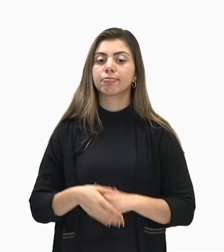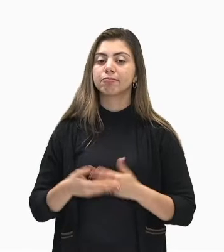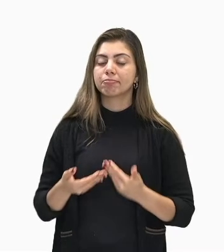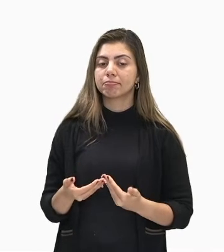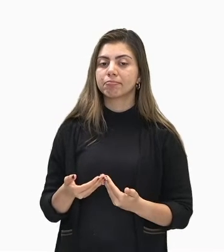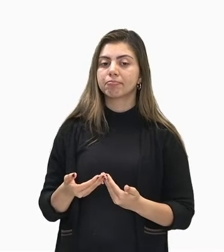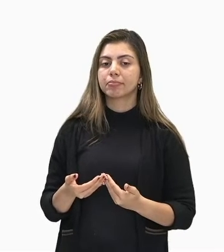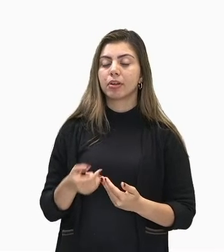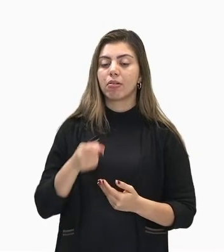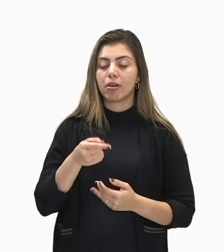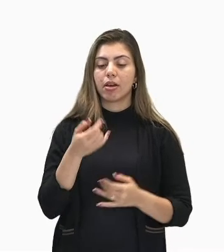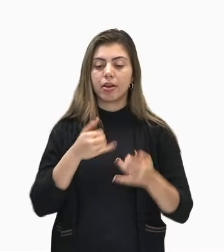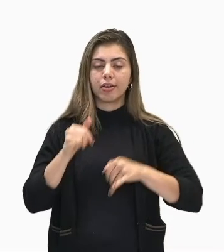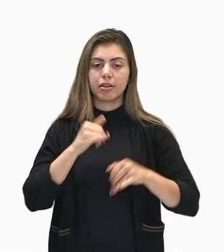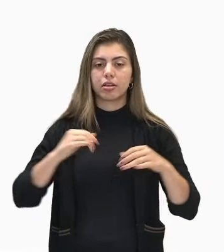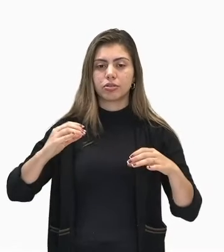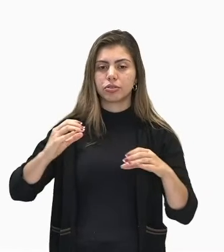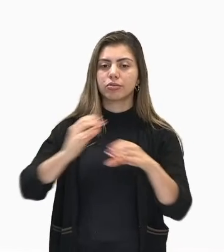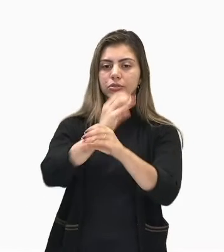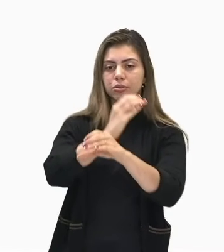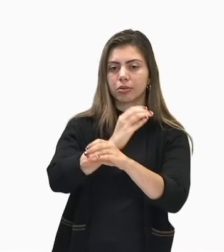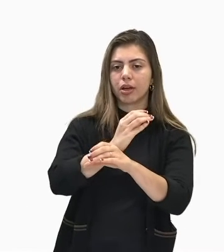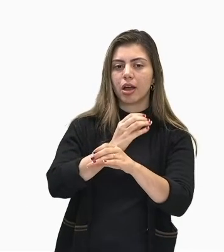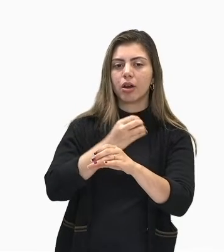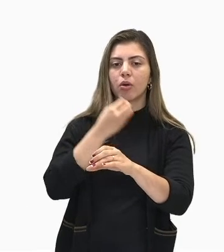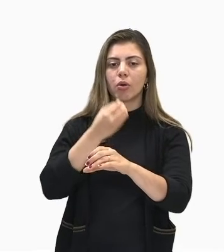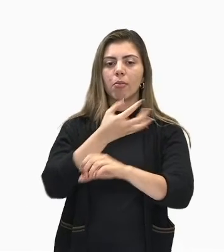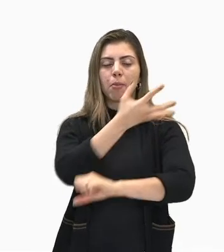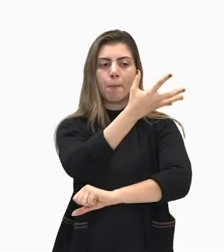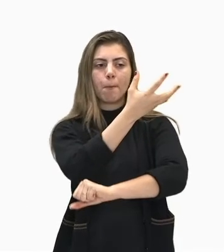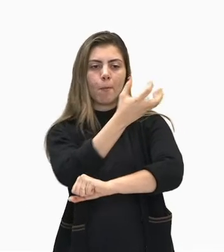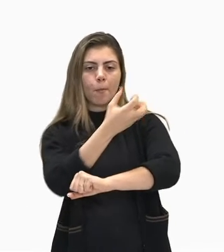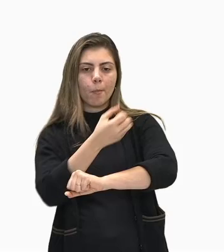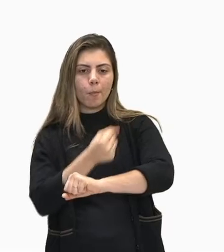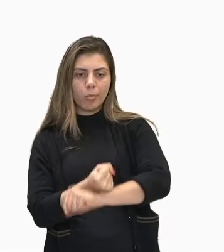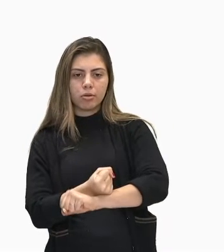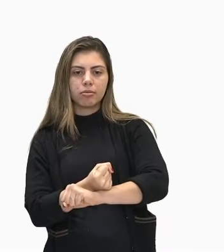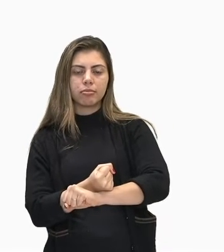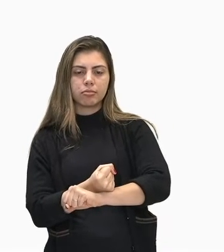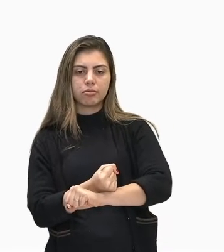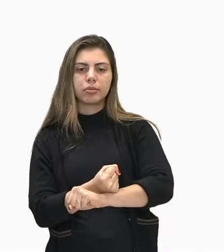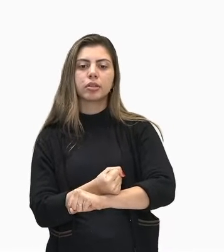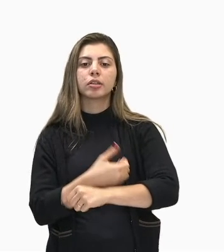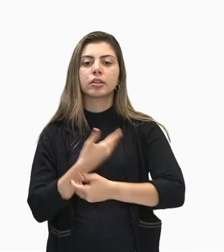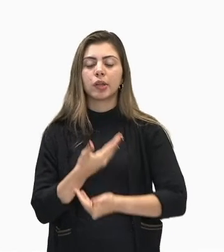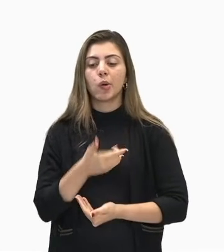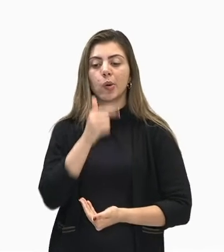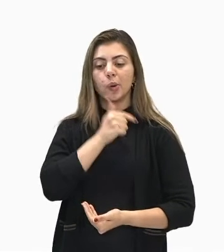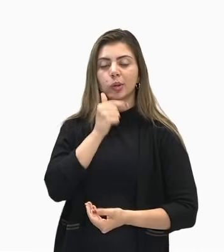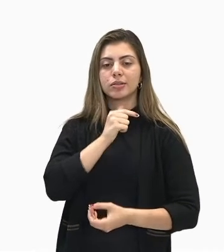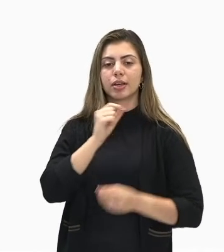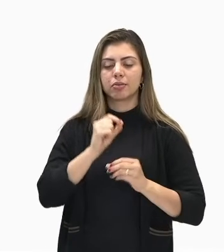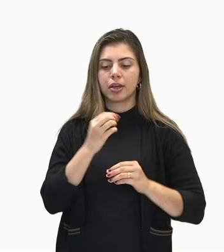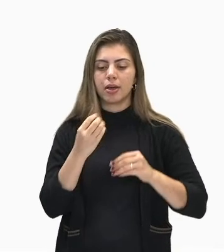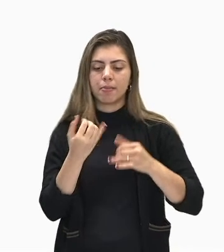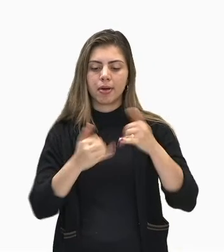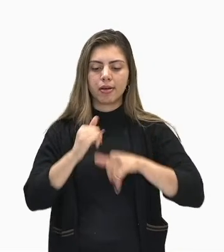energia absorvida fornece a energia de ativação para que essa reação